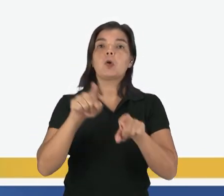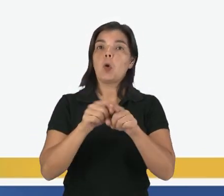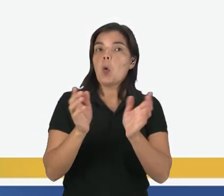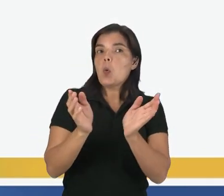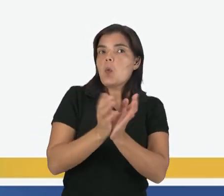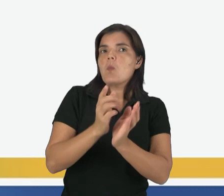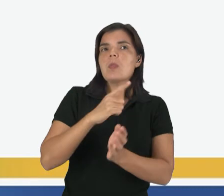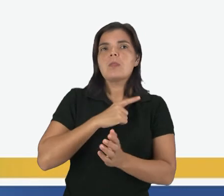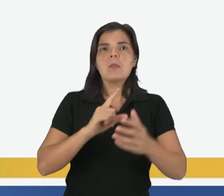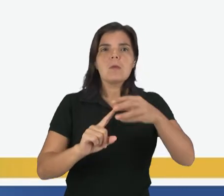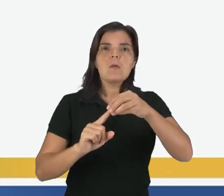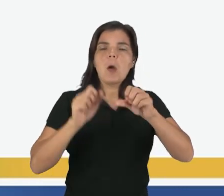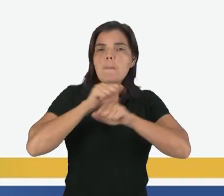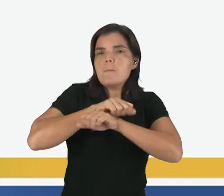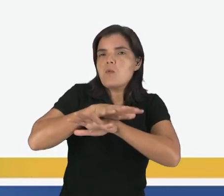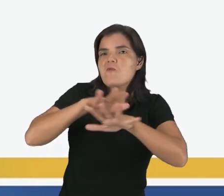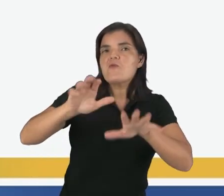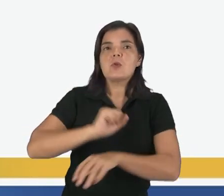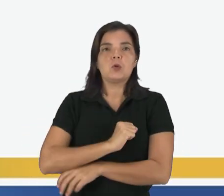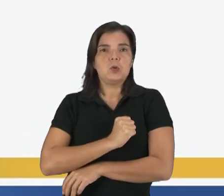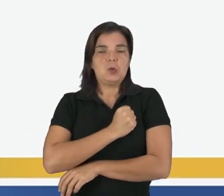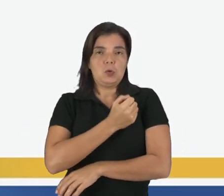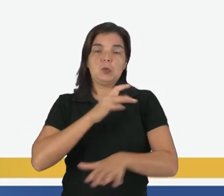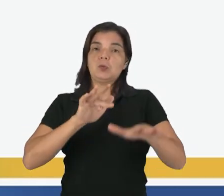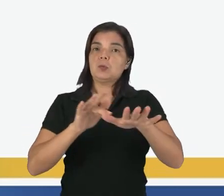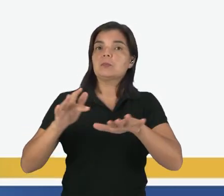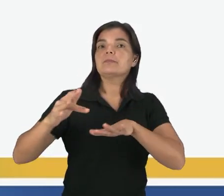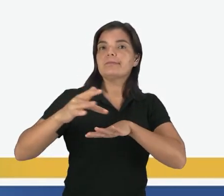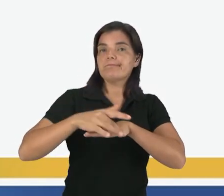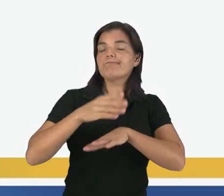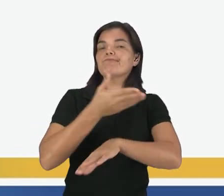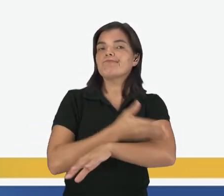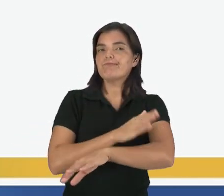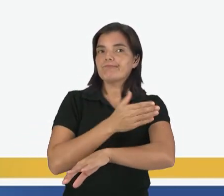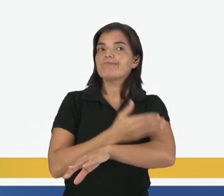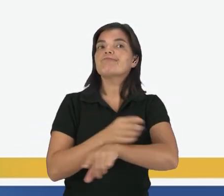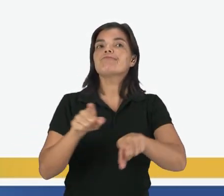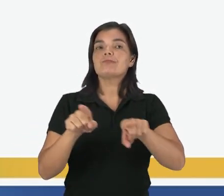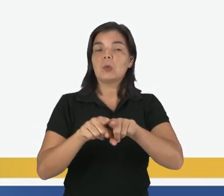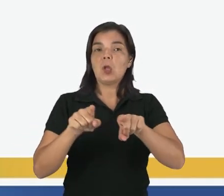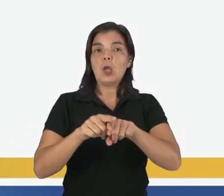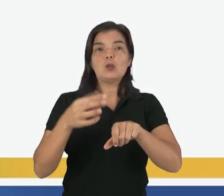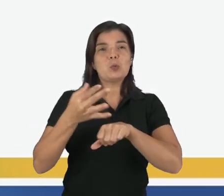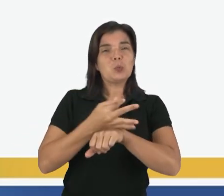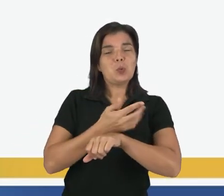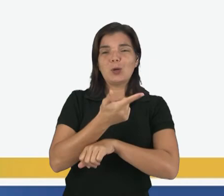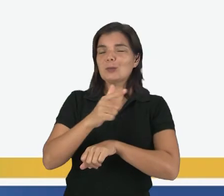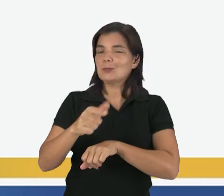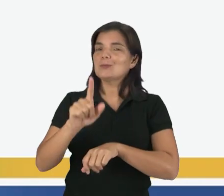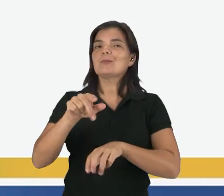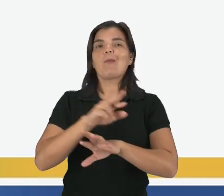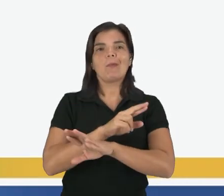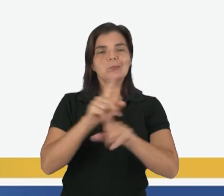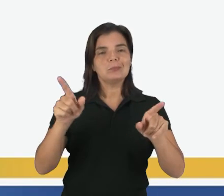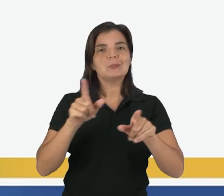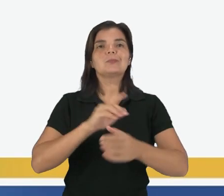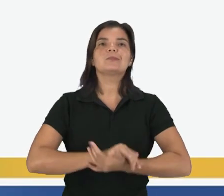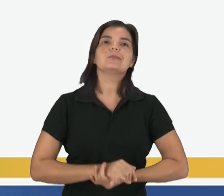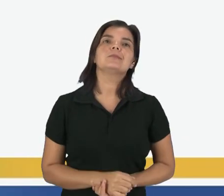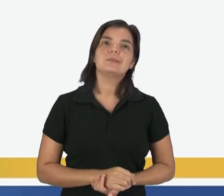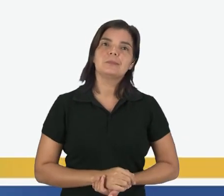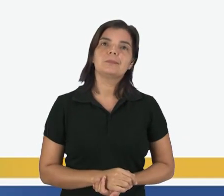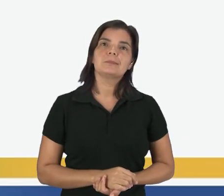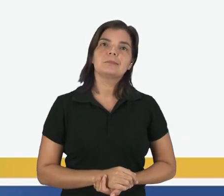ou grupos que têm como objetivo espalhar o ódio nas redes. É uma prática pautada pela intolerância ao que